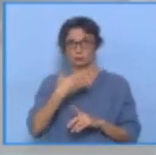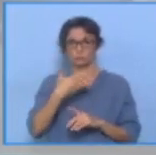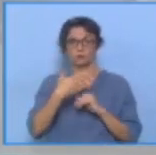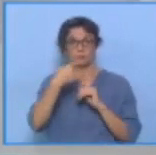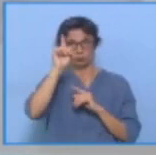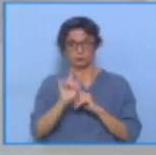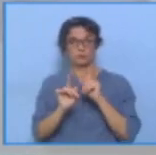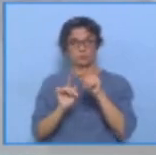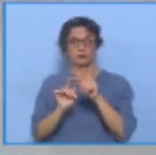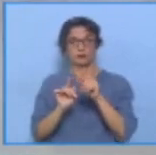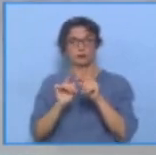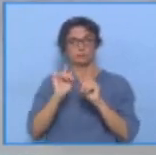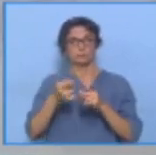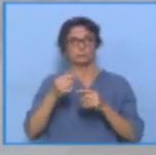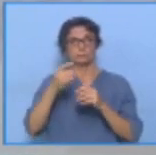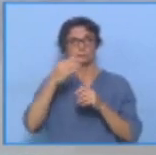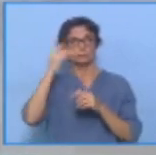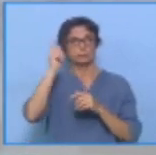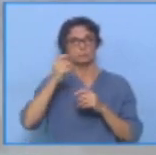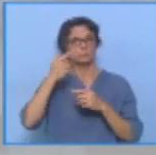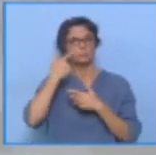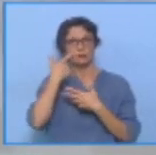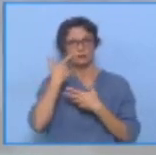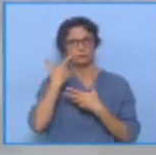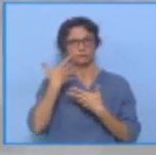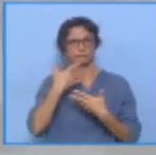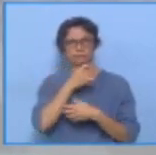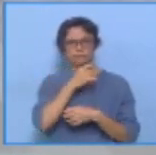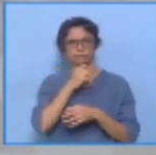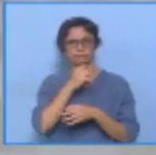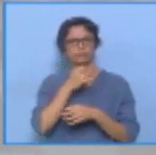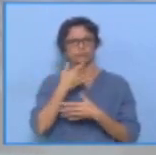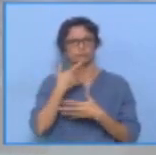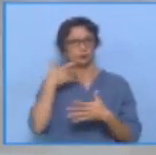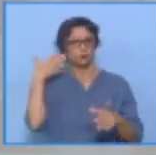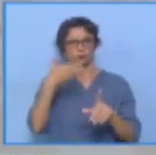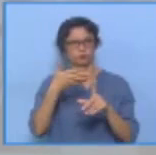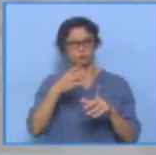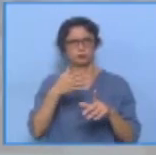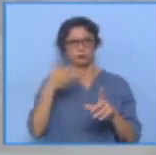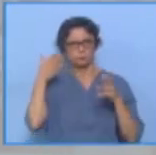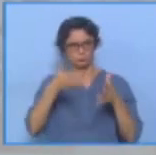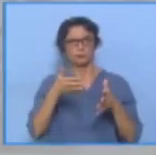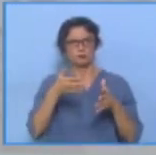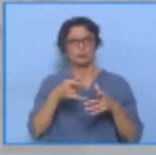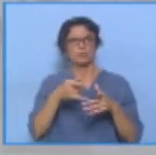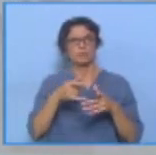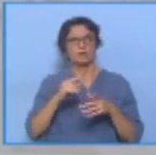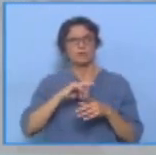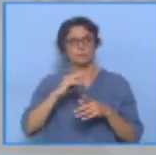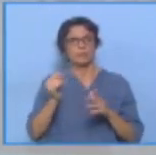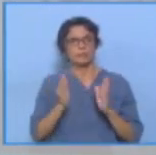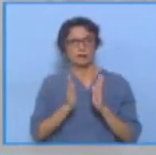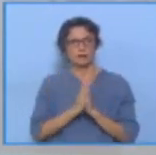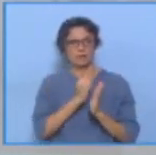extraordinário em que invoca particularmente a missão. Nós, em Portugal, vivemos isso ao longo de um ano. Acredito que para a Igreja Universal seja